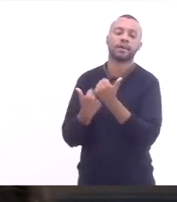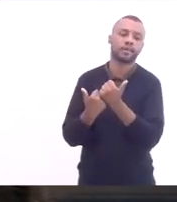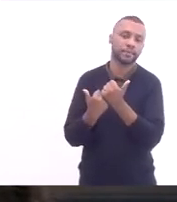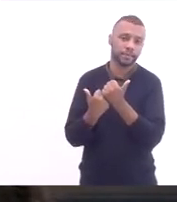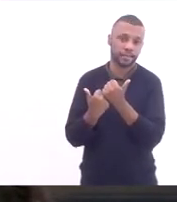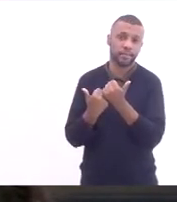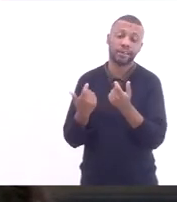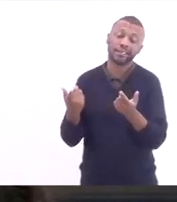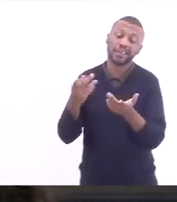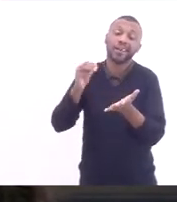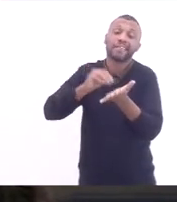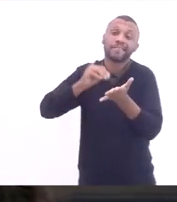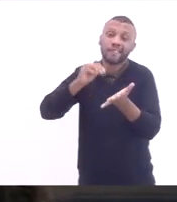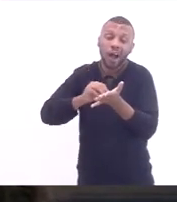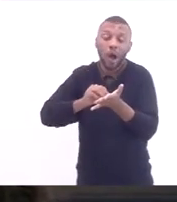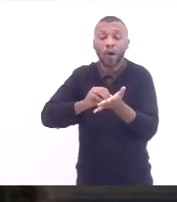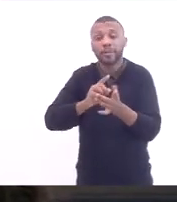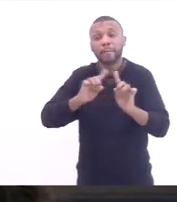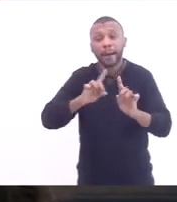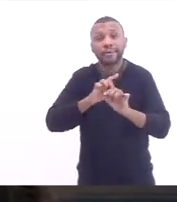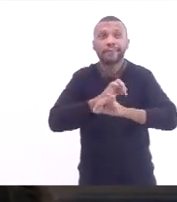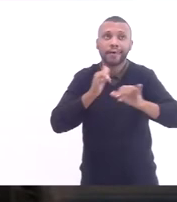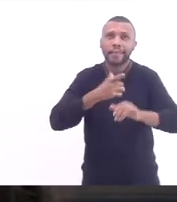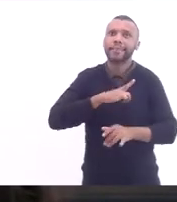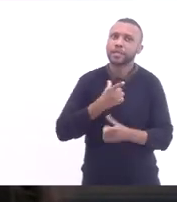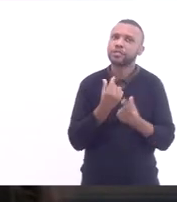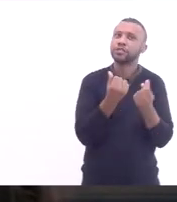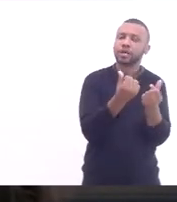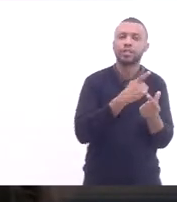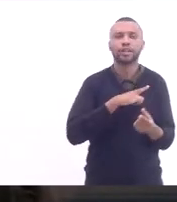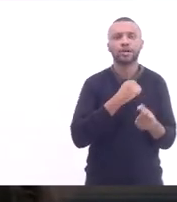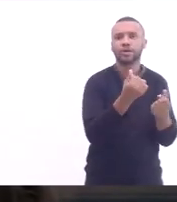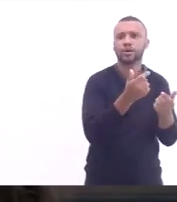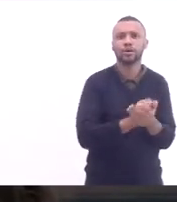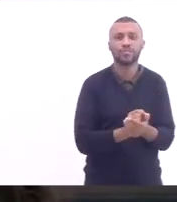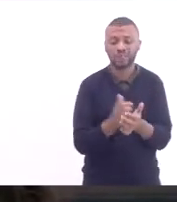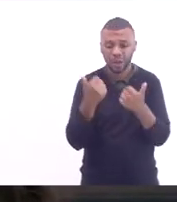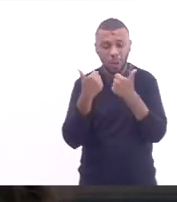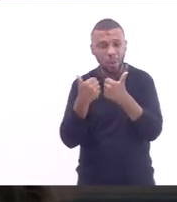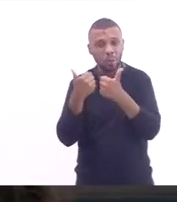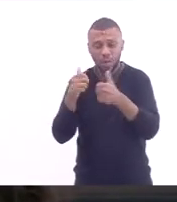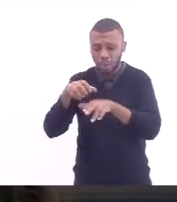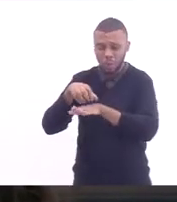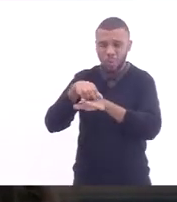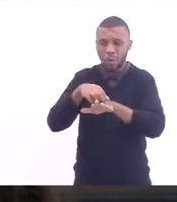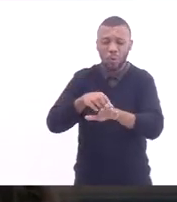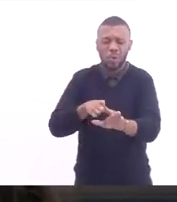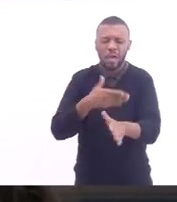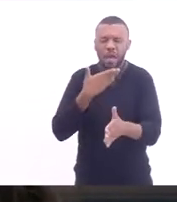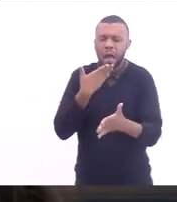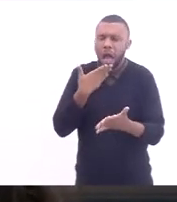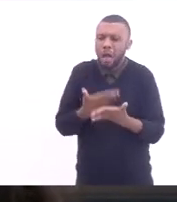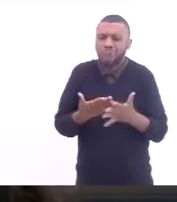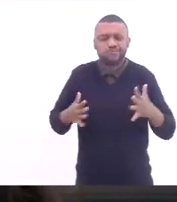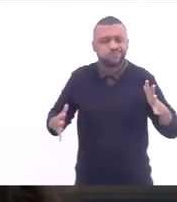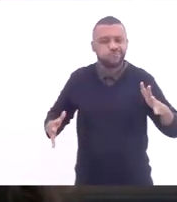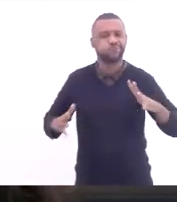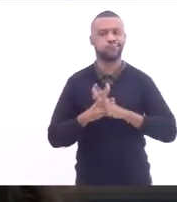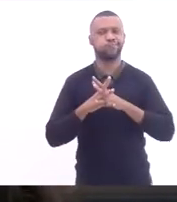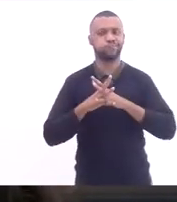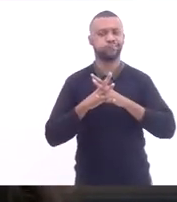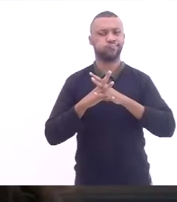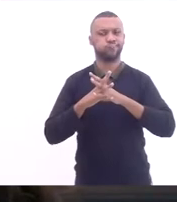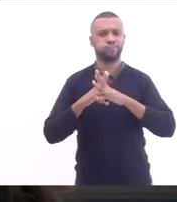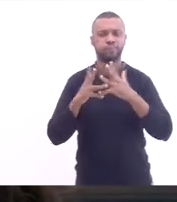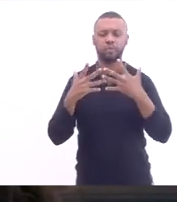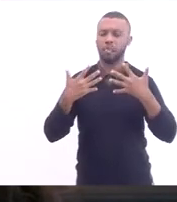não é dada, e dizem que tem dinheiro. A questão dos transportes é escandalosa. O